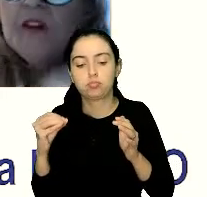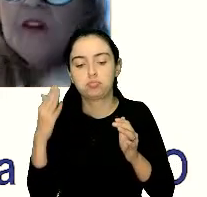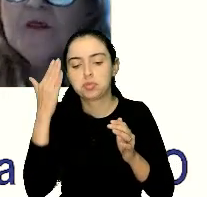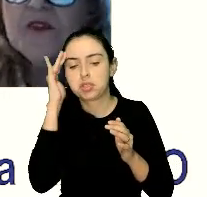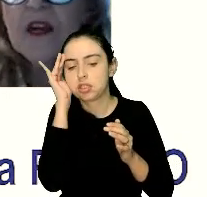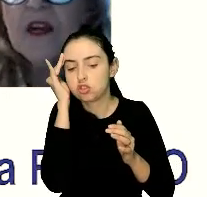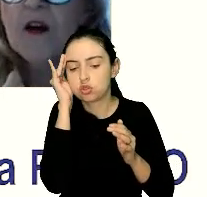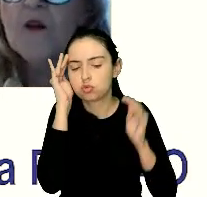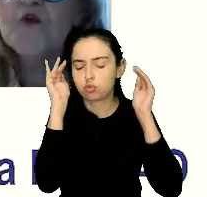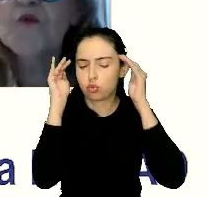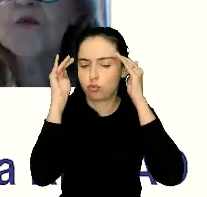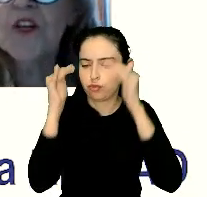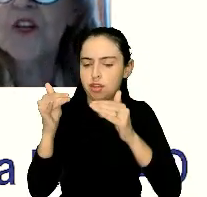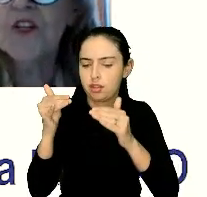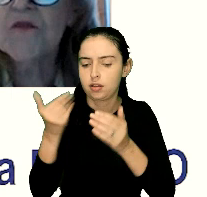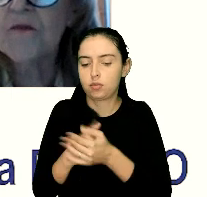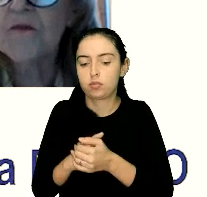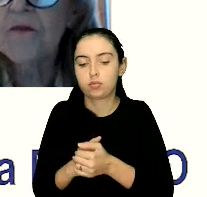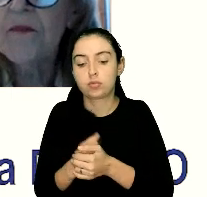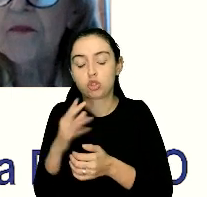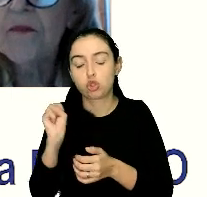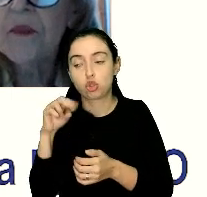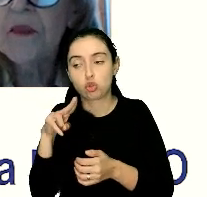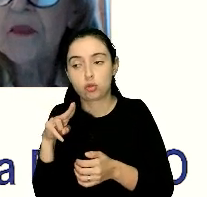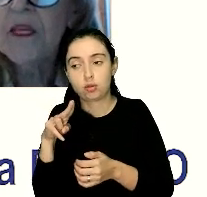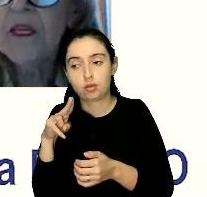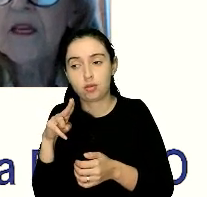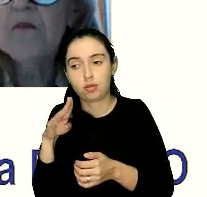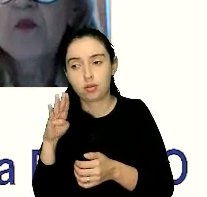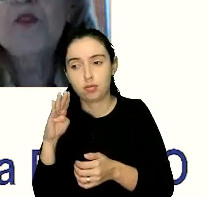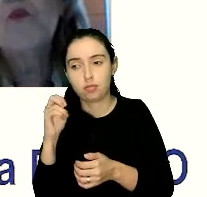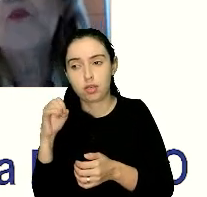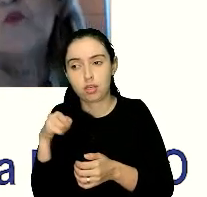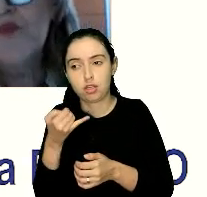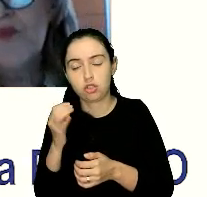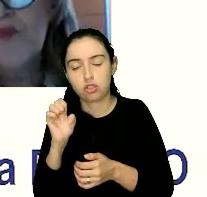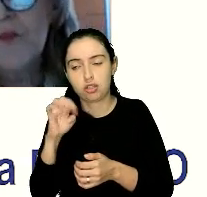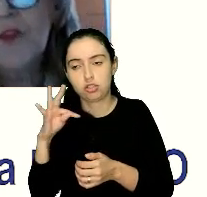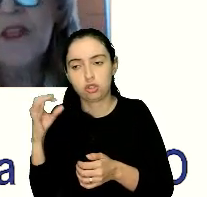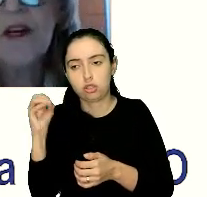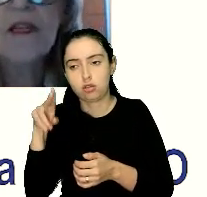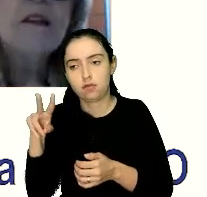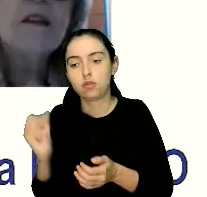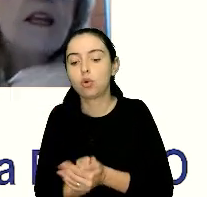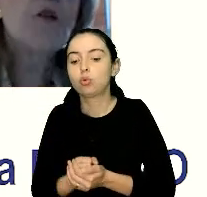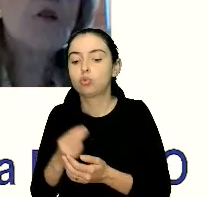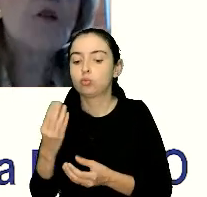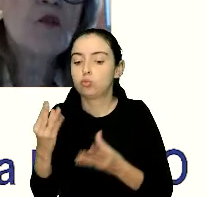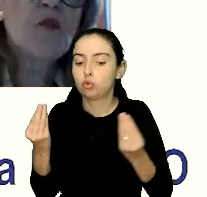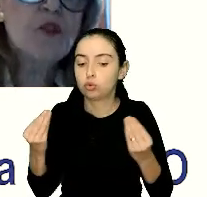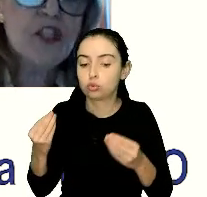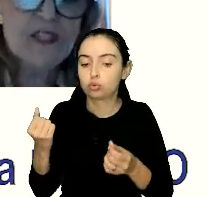dado ao vírus é algo subjetivo. E muito uso, muita